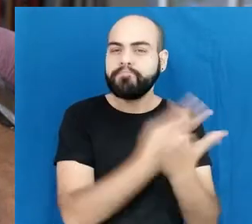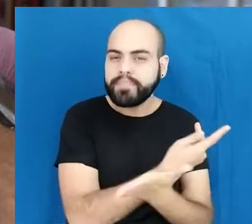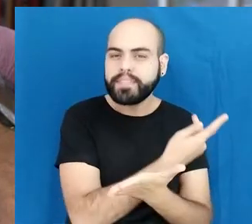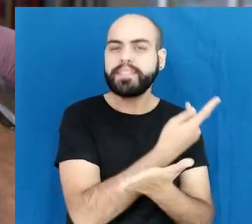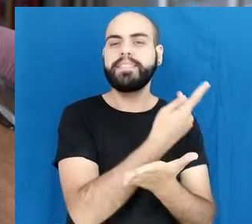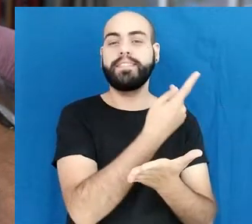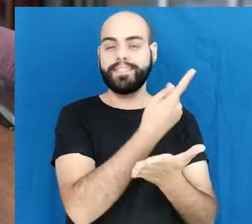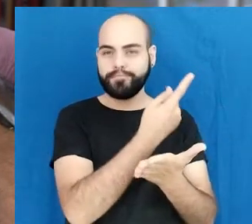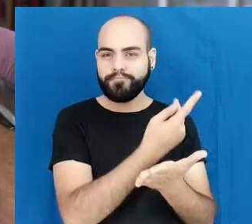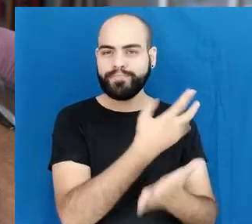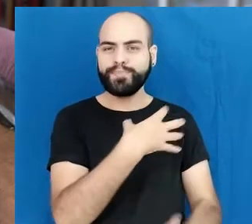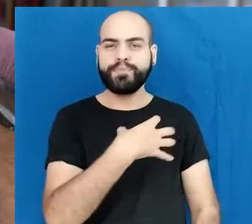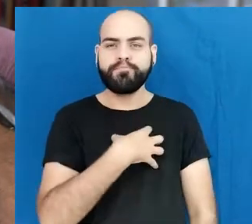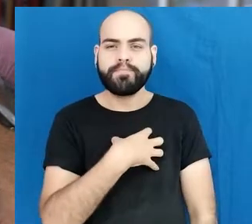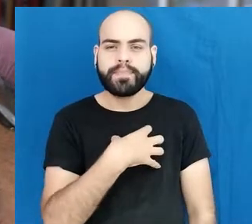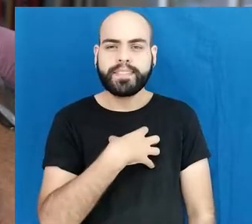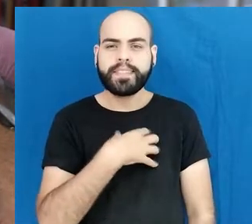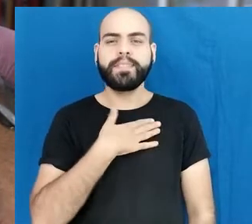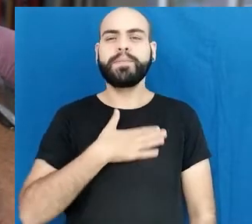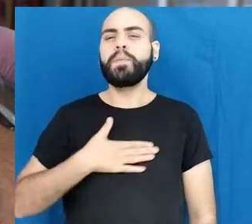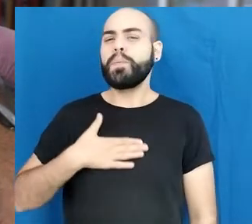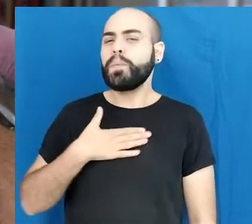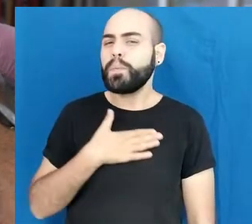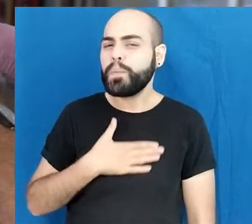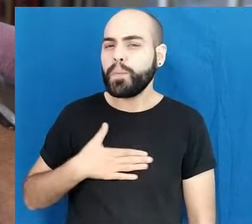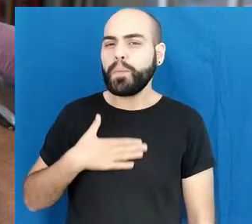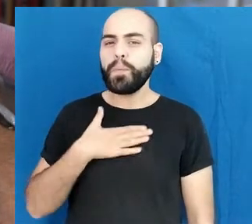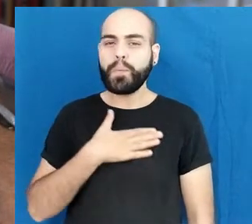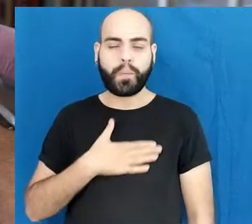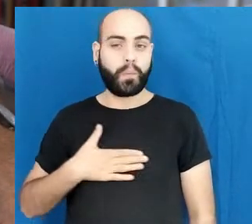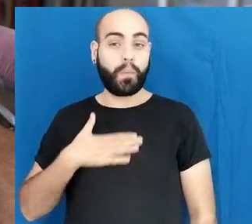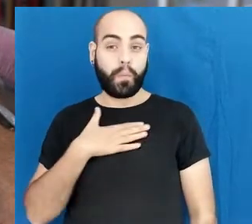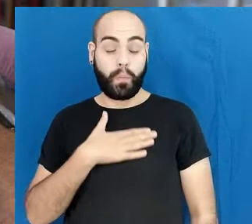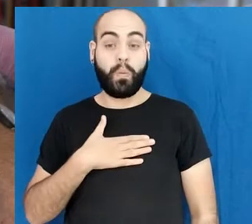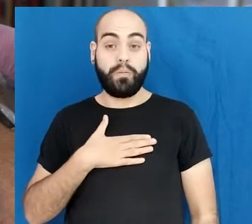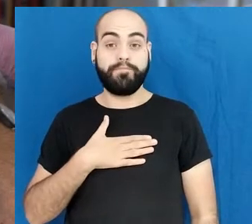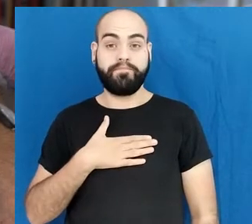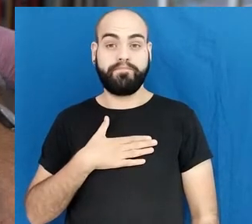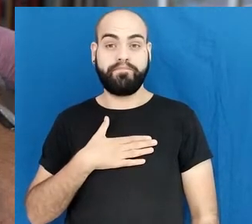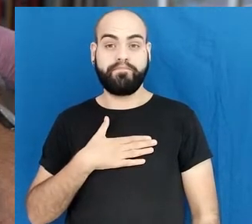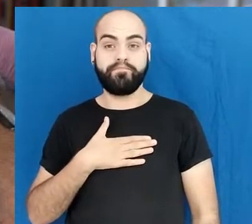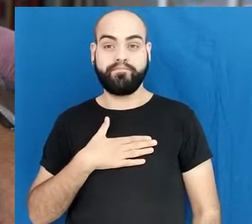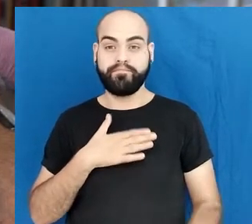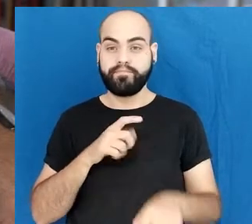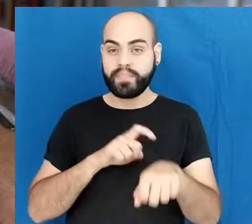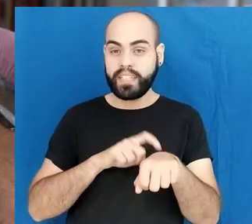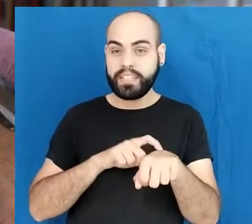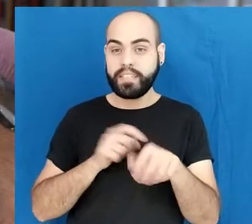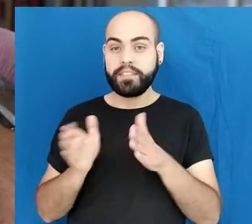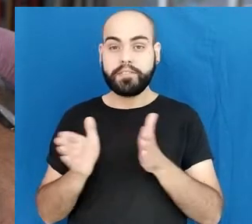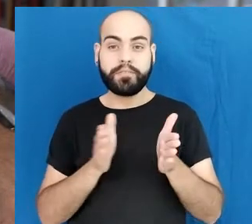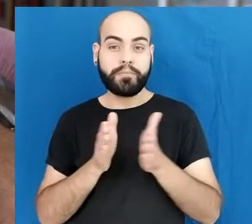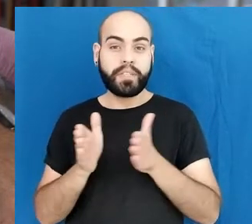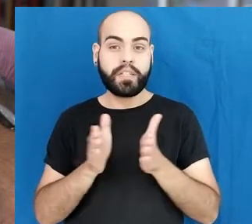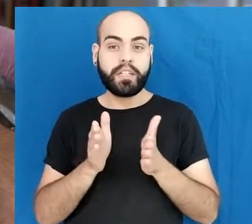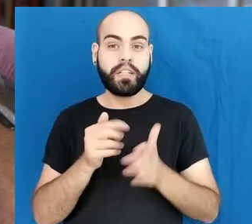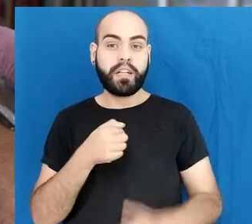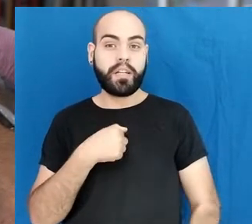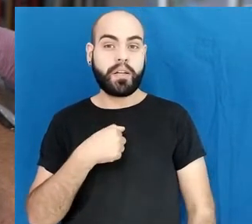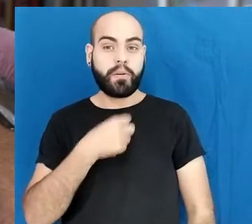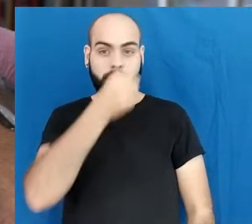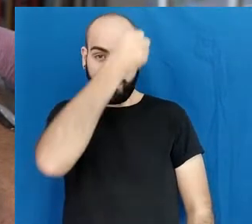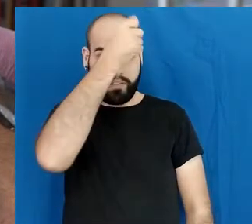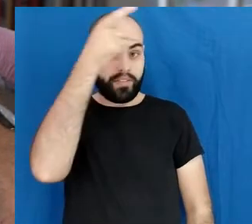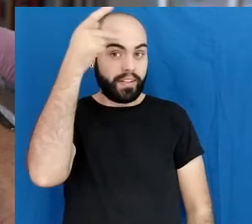Aconteceram de uma tal forma e satisfatória que, nesse meio tempo, eu deixei